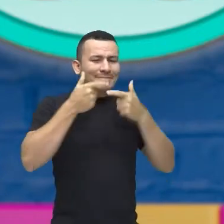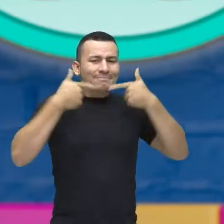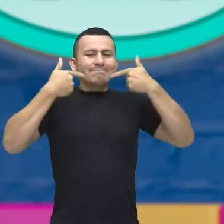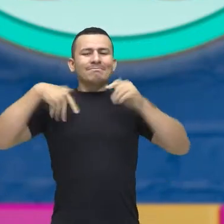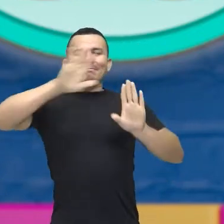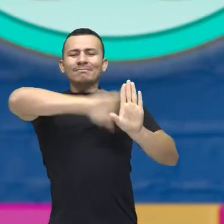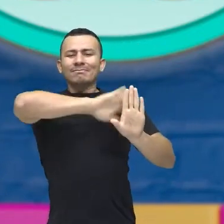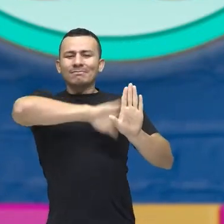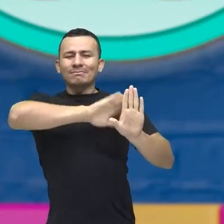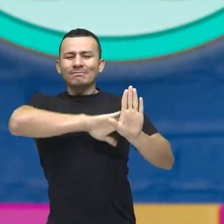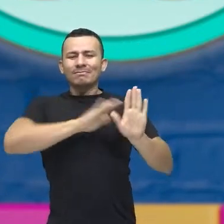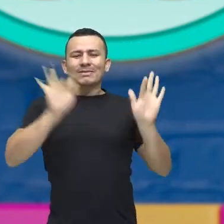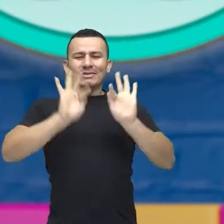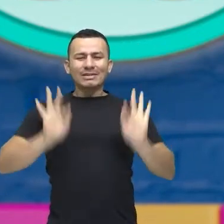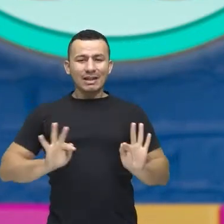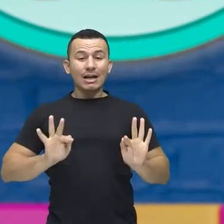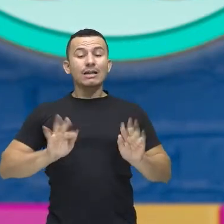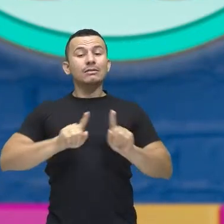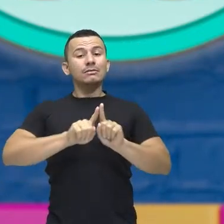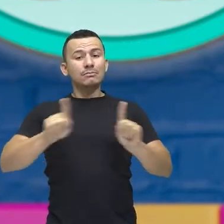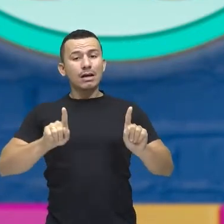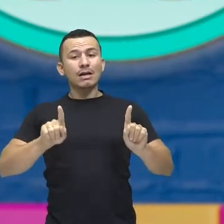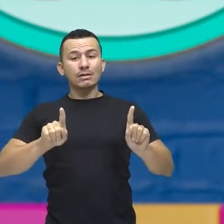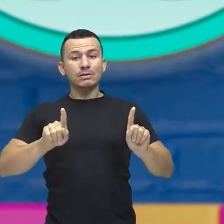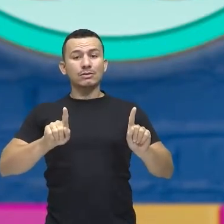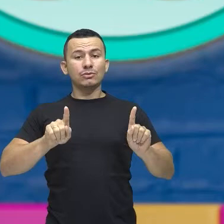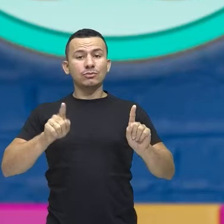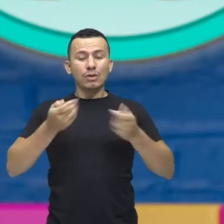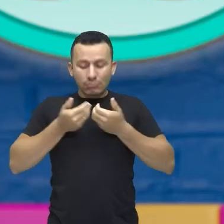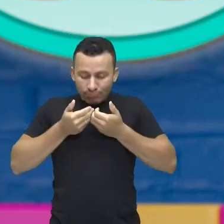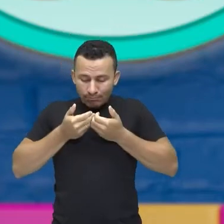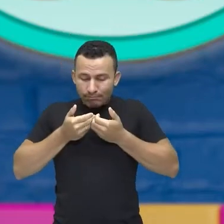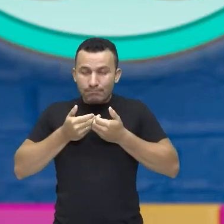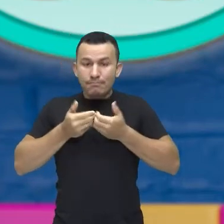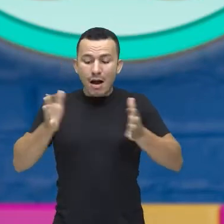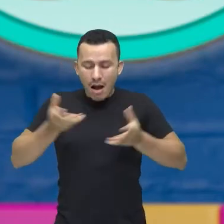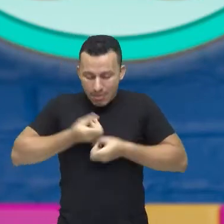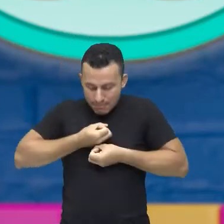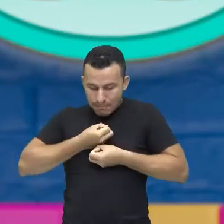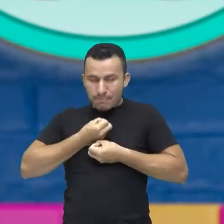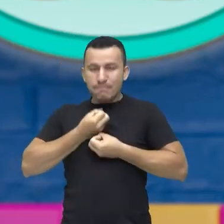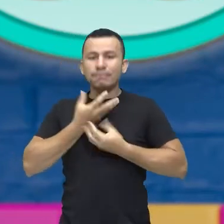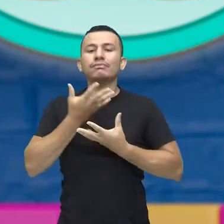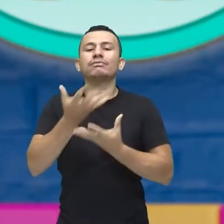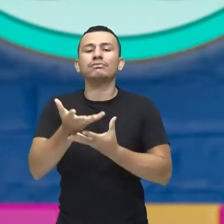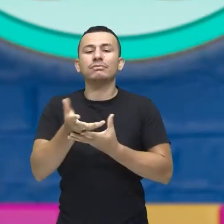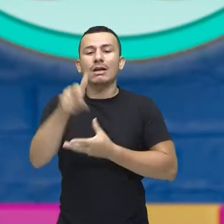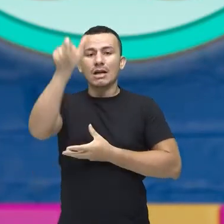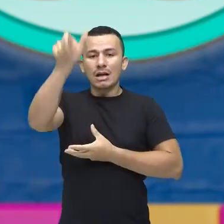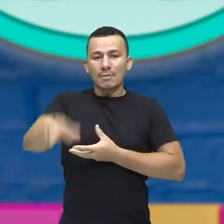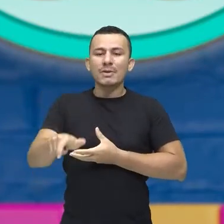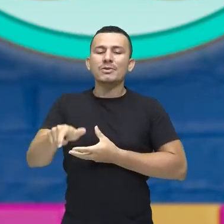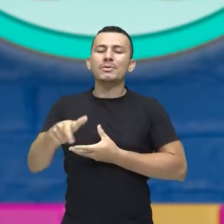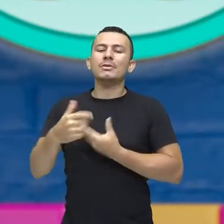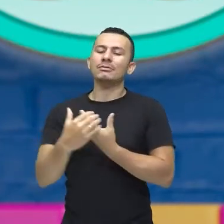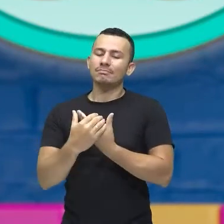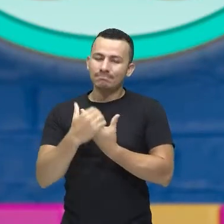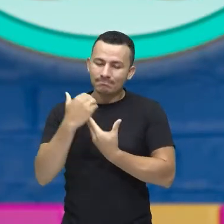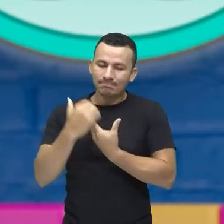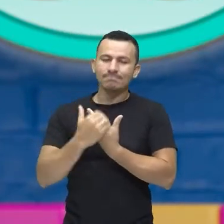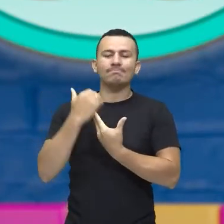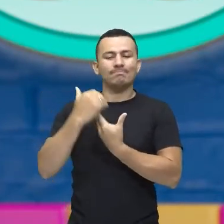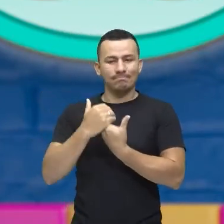sorriso, um aspecto de felicidade. E quando a gente abre, quando a gente expressa, a gente dá a oportunidade do outro também nos acolher. As